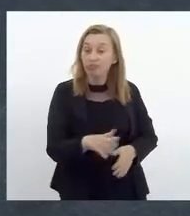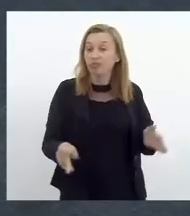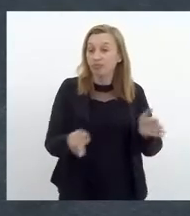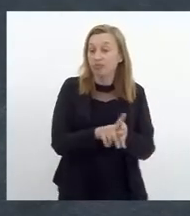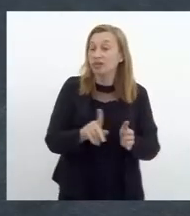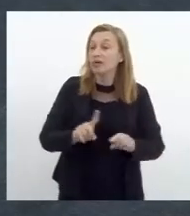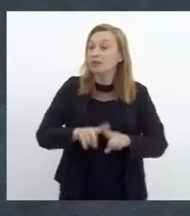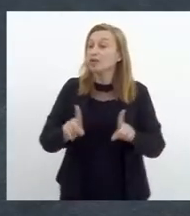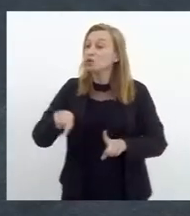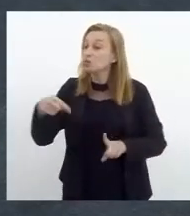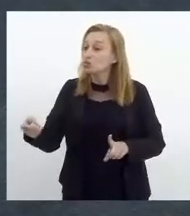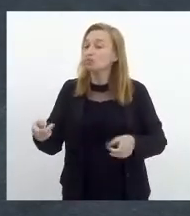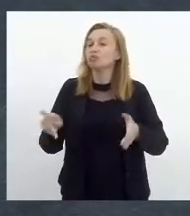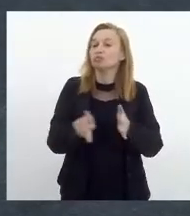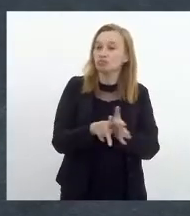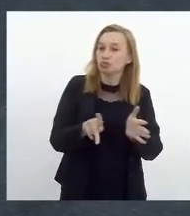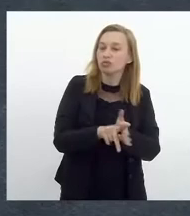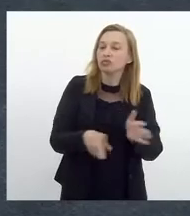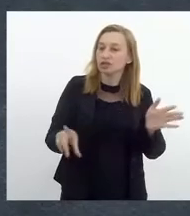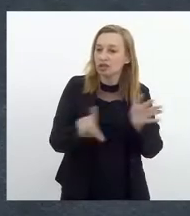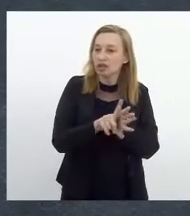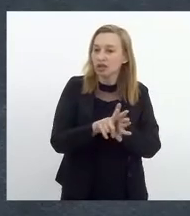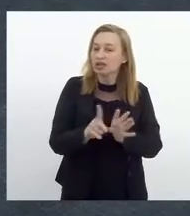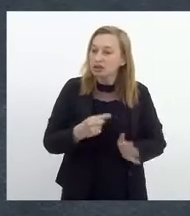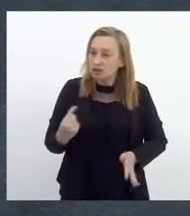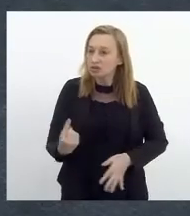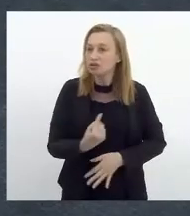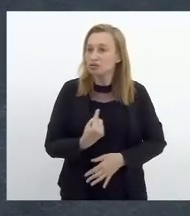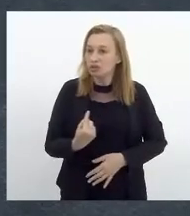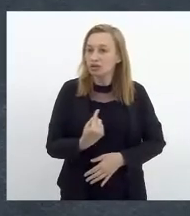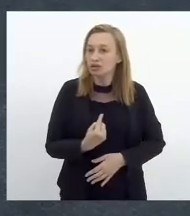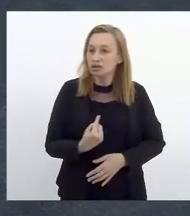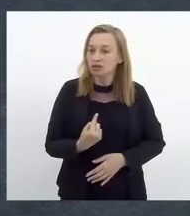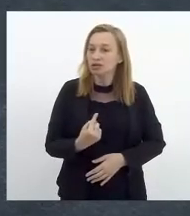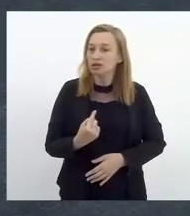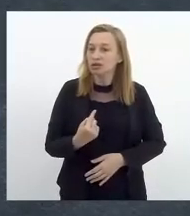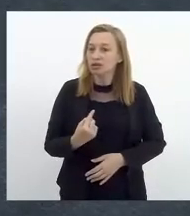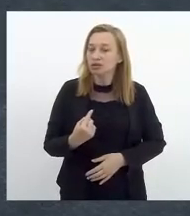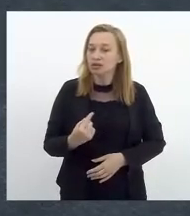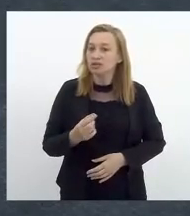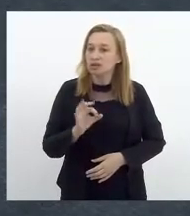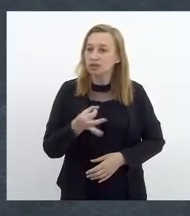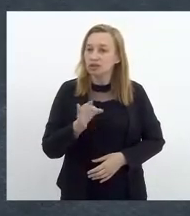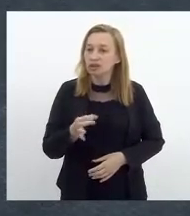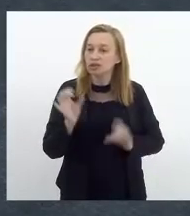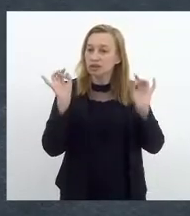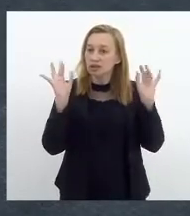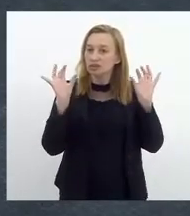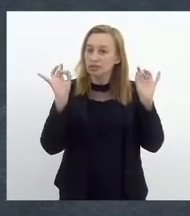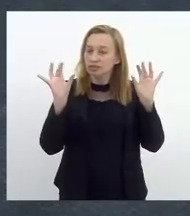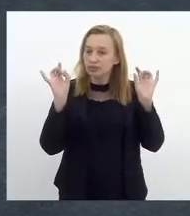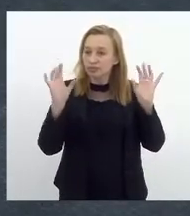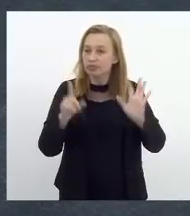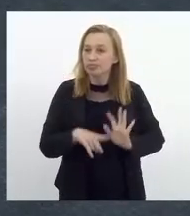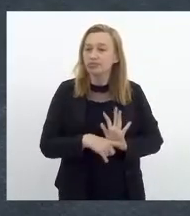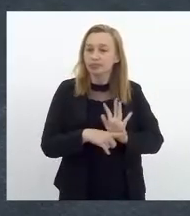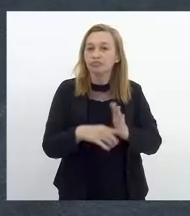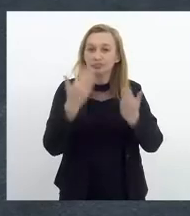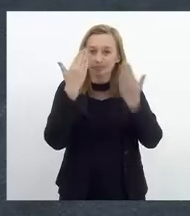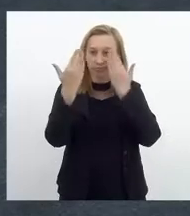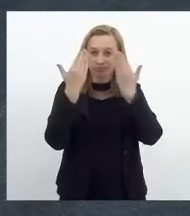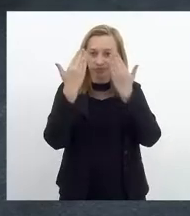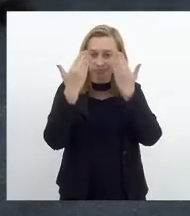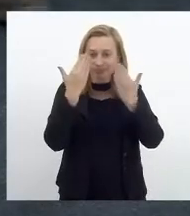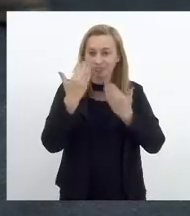projeto, mas também um outro projeto de lei de nossa autoria que garantiu, em especial, o atendimento